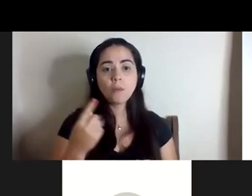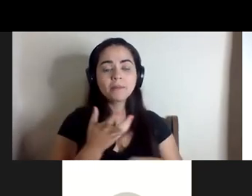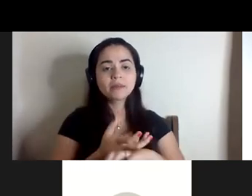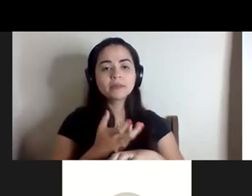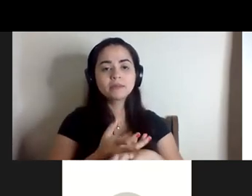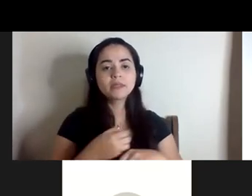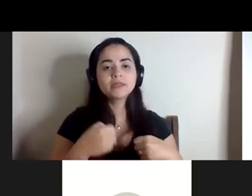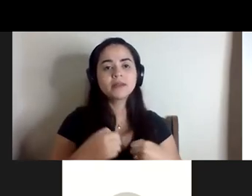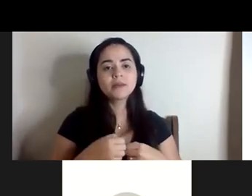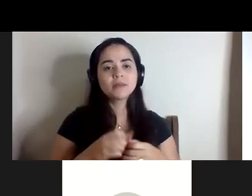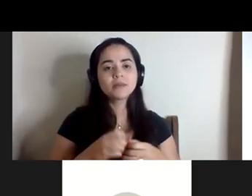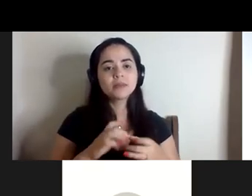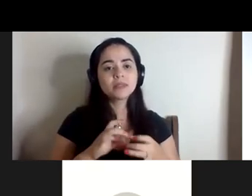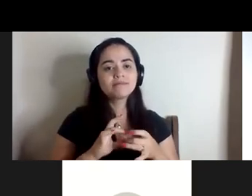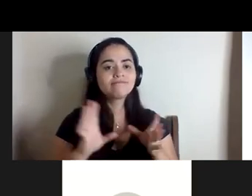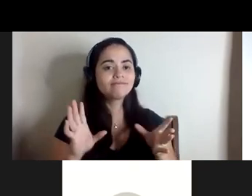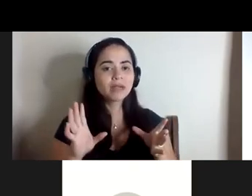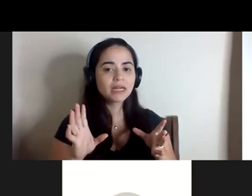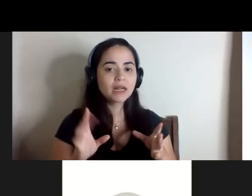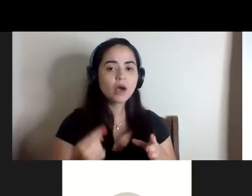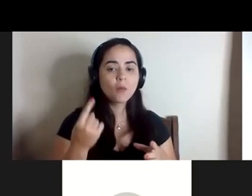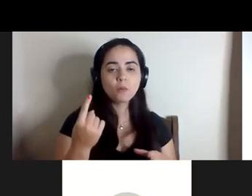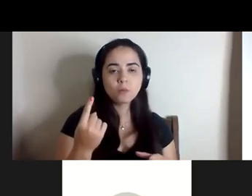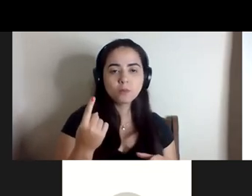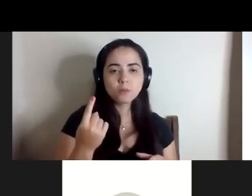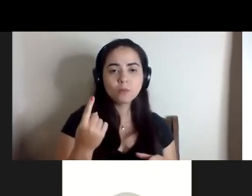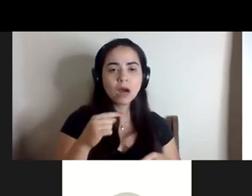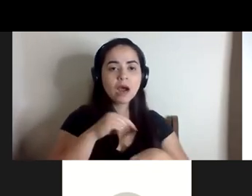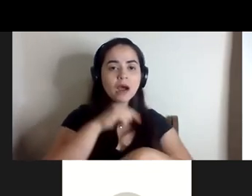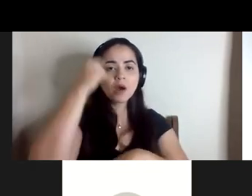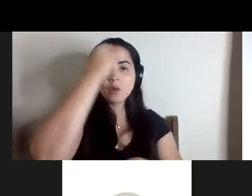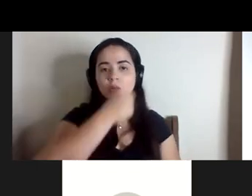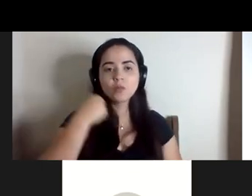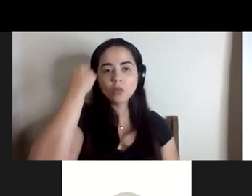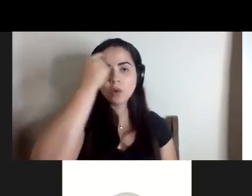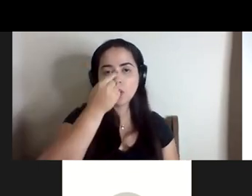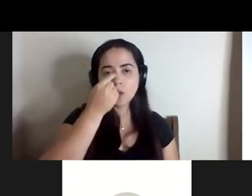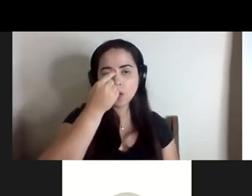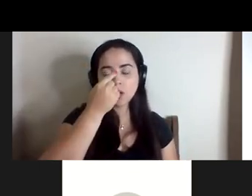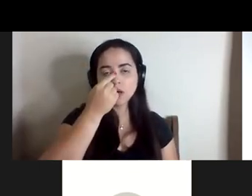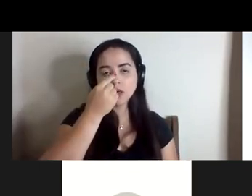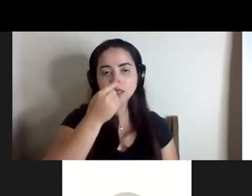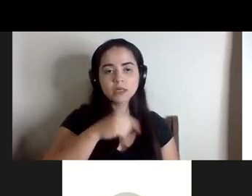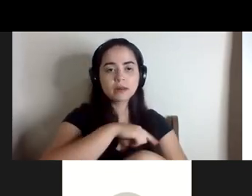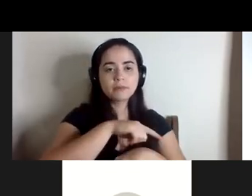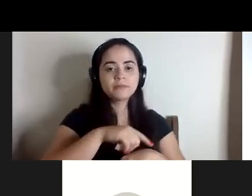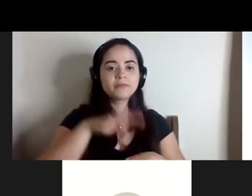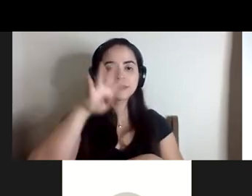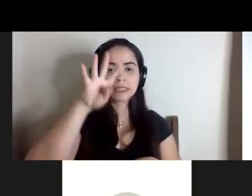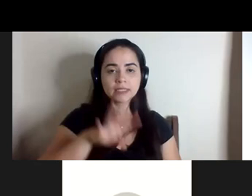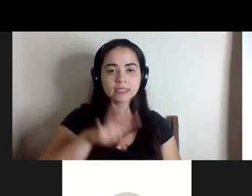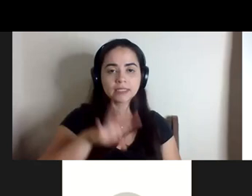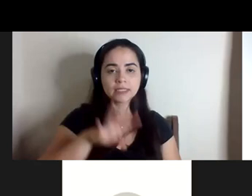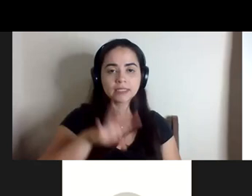disciplina tinha que ceder. Alguma disciplina tinha que ceder uma hora de carga horária, pelo menos, para